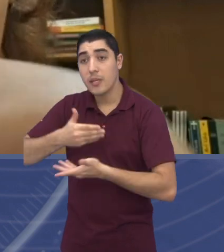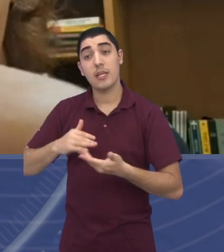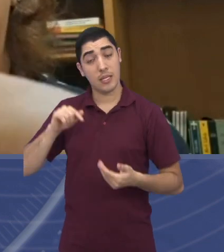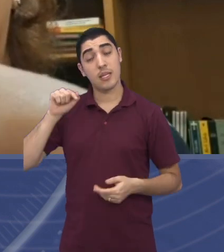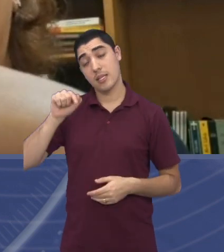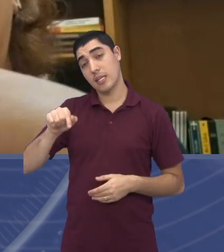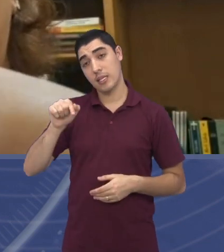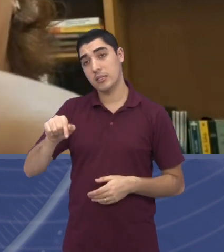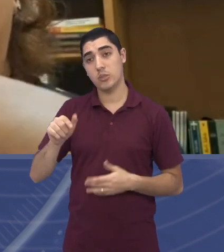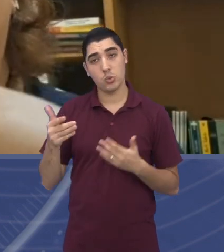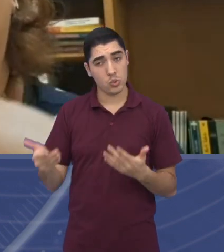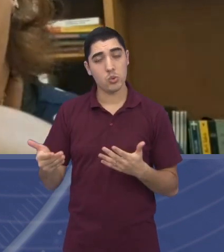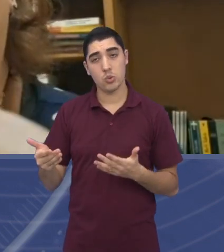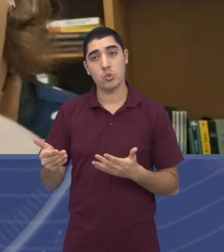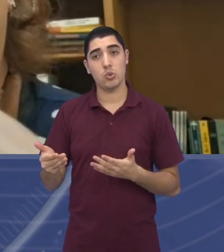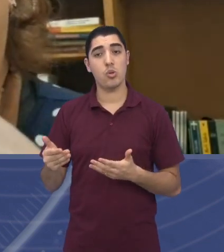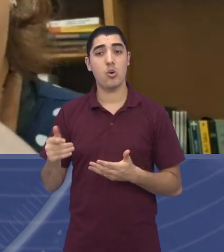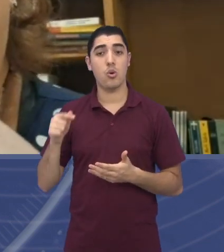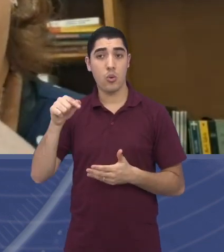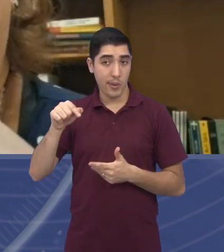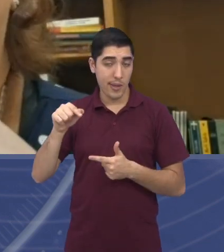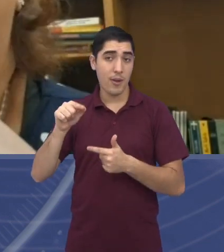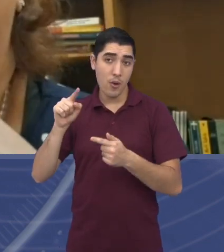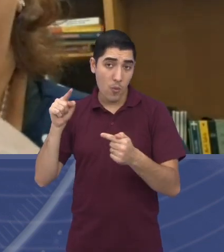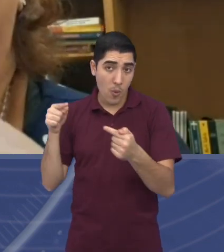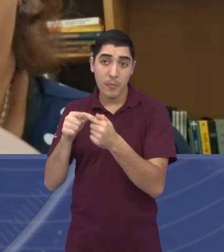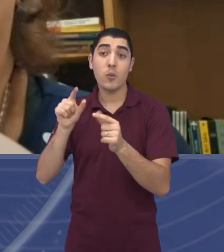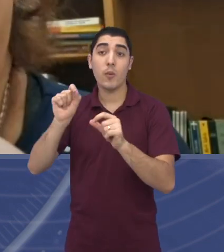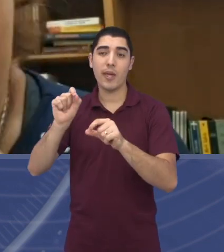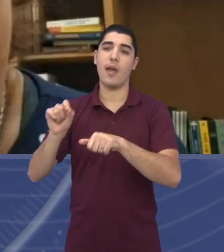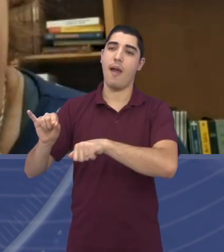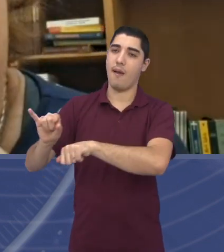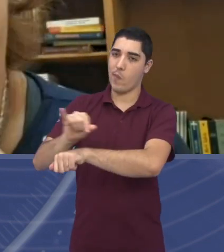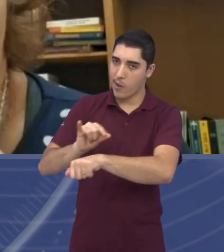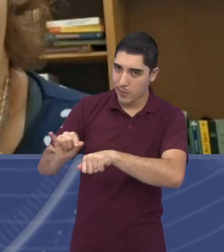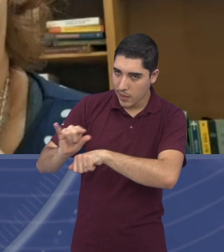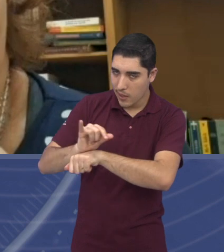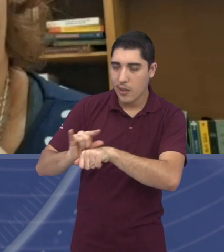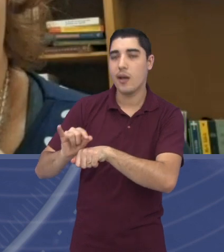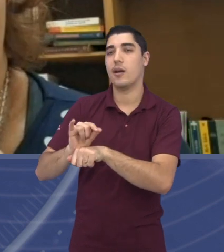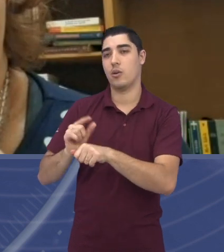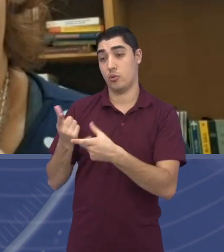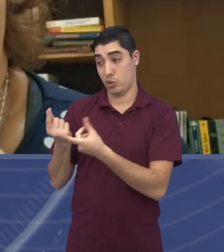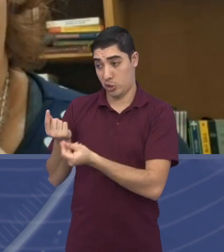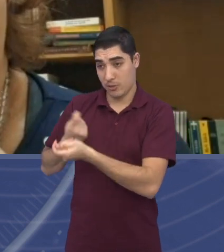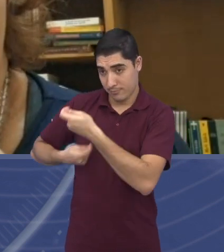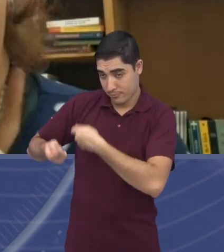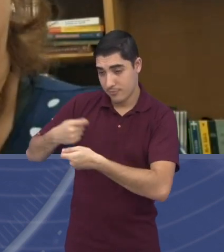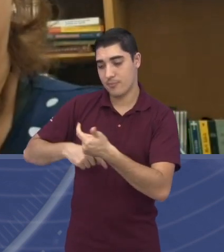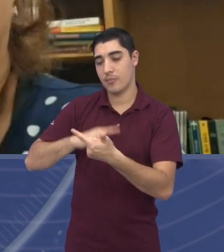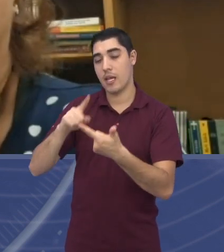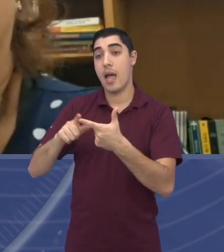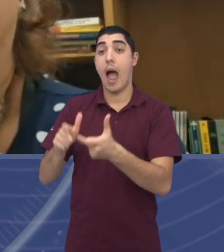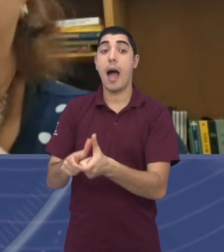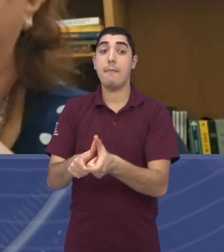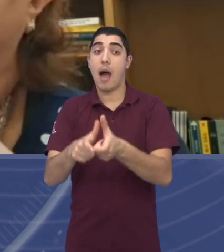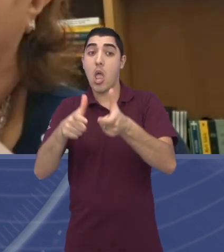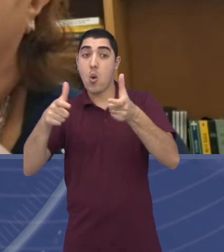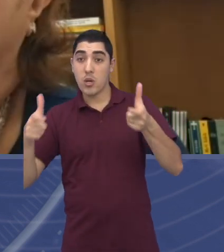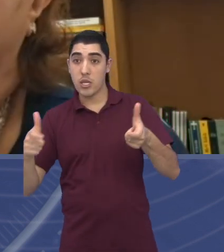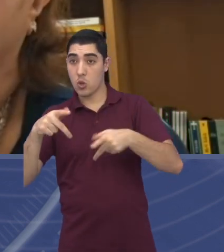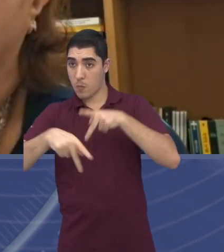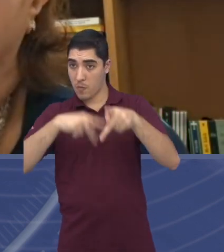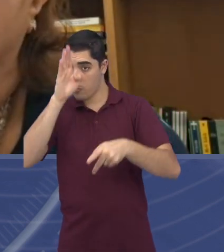Isso tudo é uma questão que envolve o capital, que envolve a grande massa